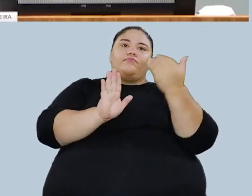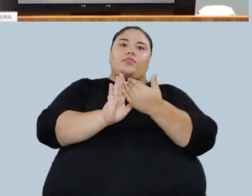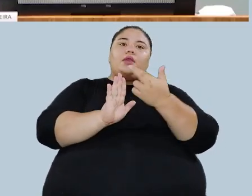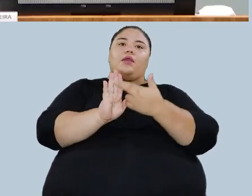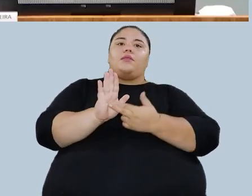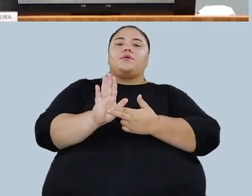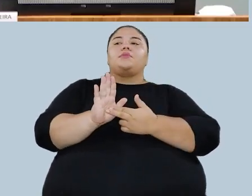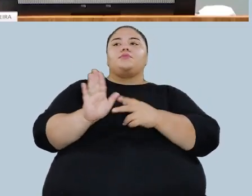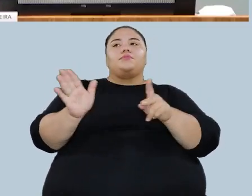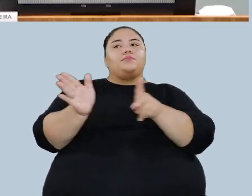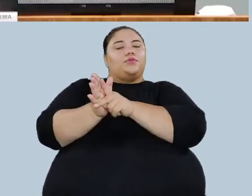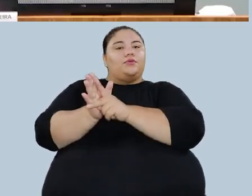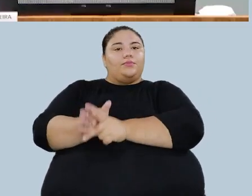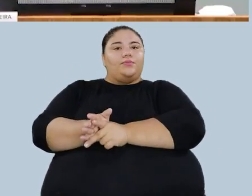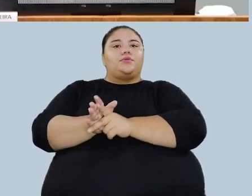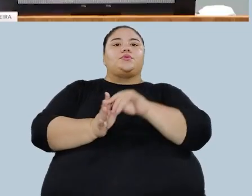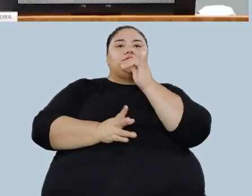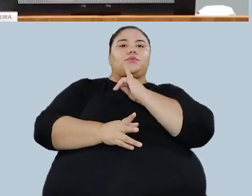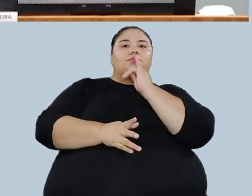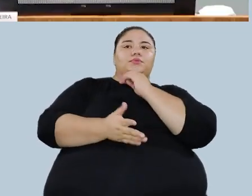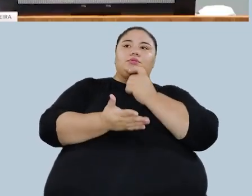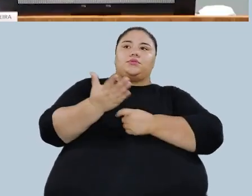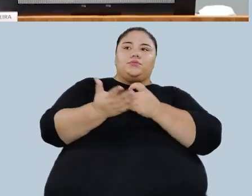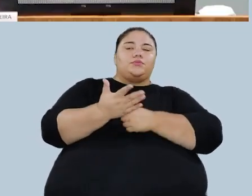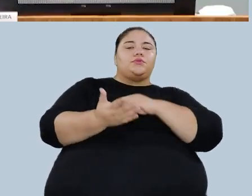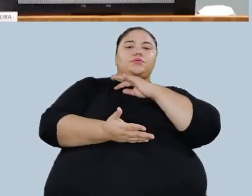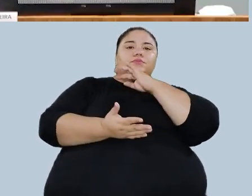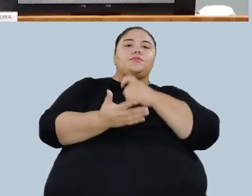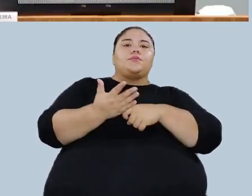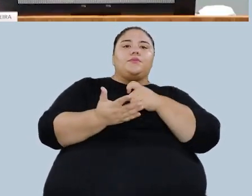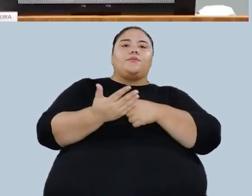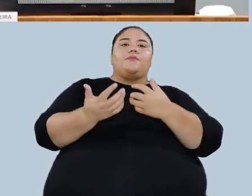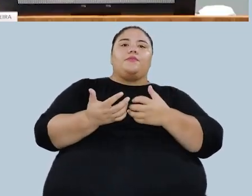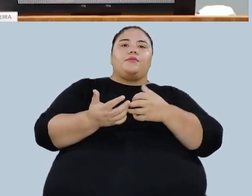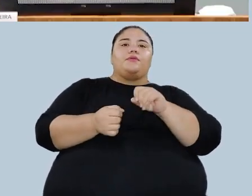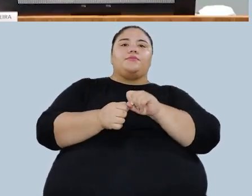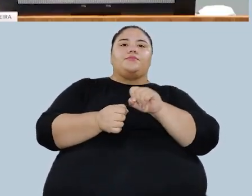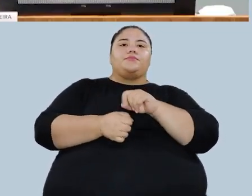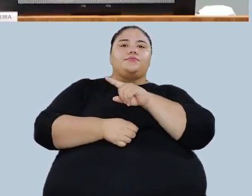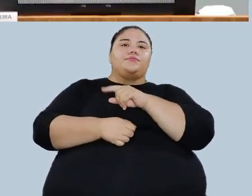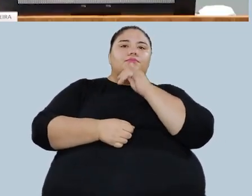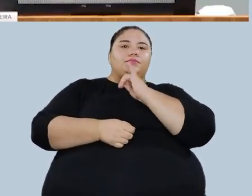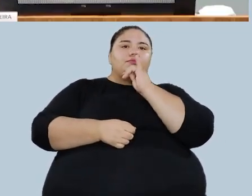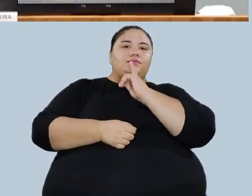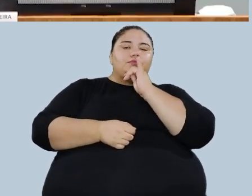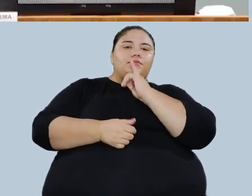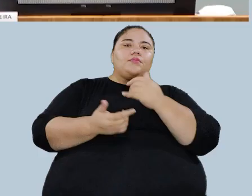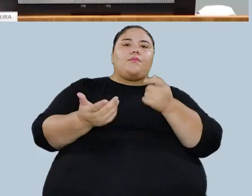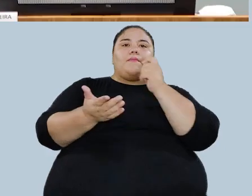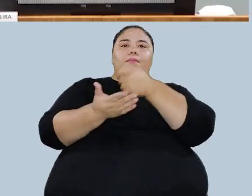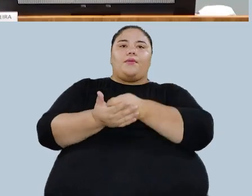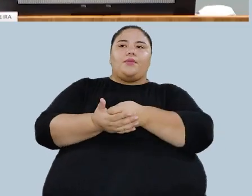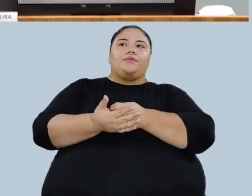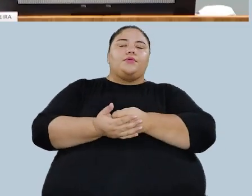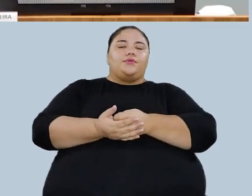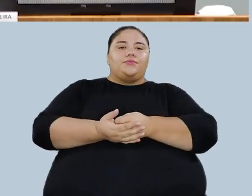ao regime específico. Eles queriam criar um regime de tributação diferenciado extremamente gravoso para os arranjos de pagamento. E isso